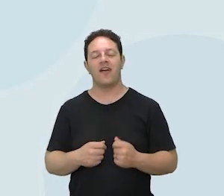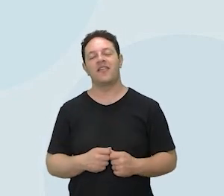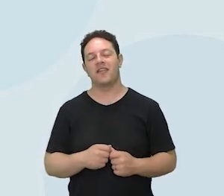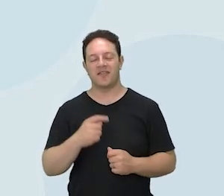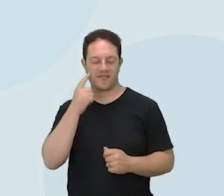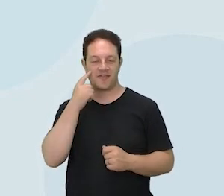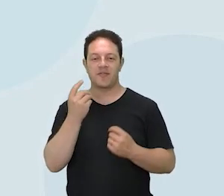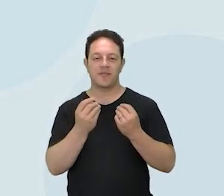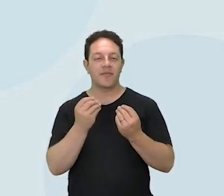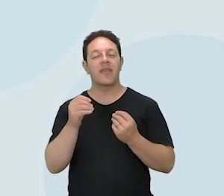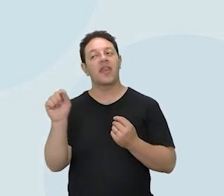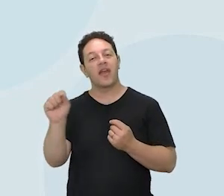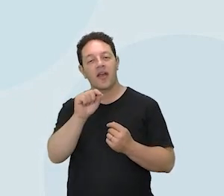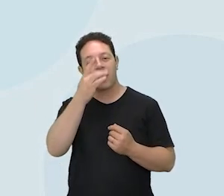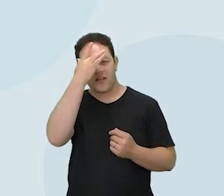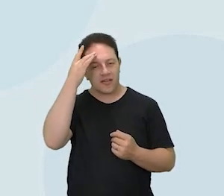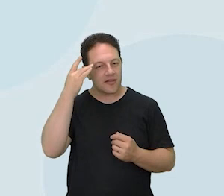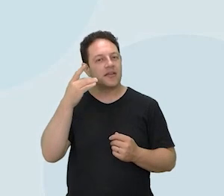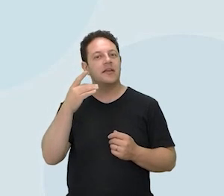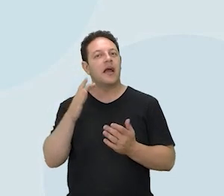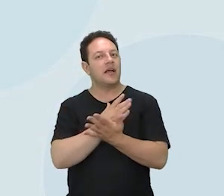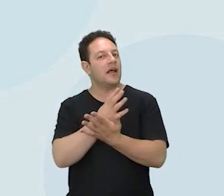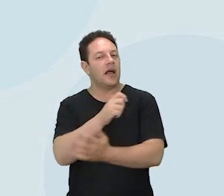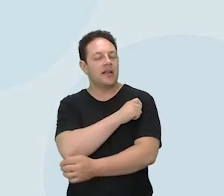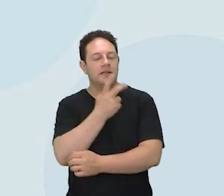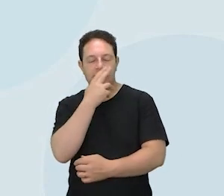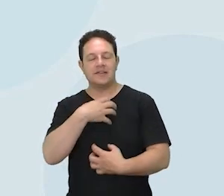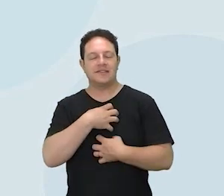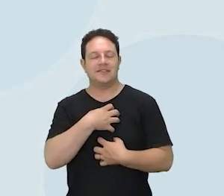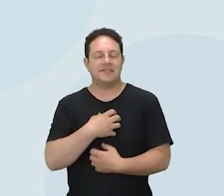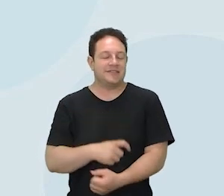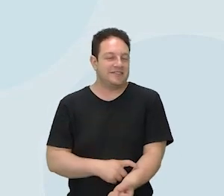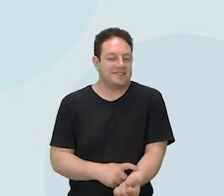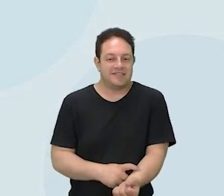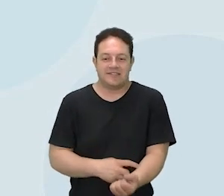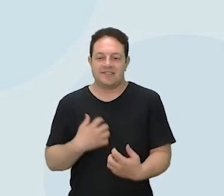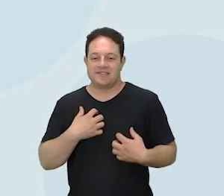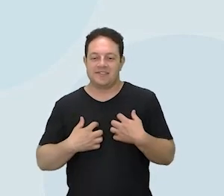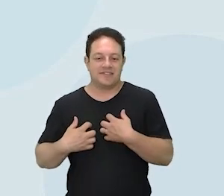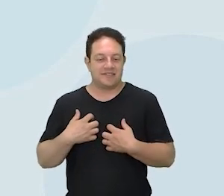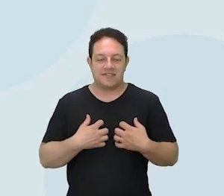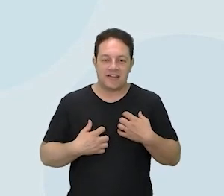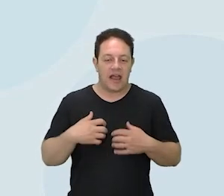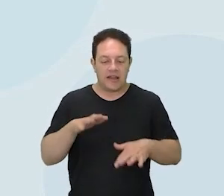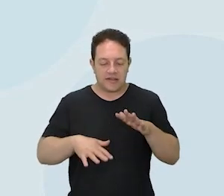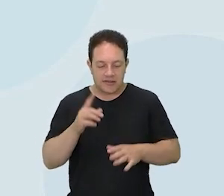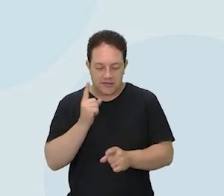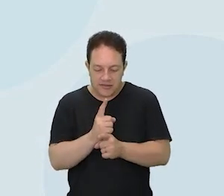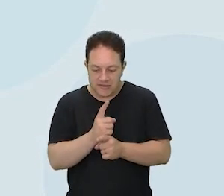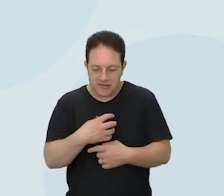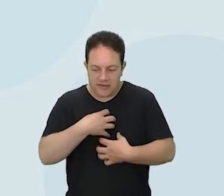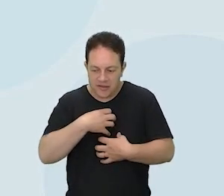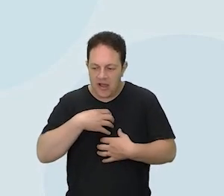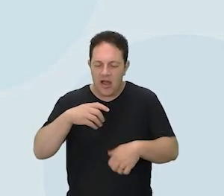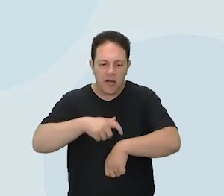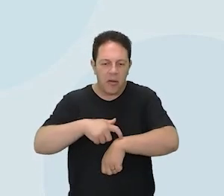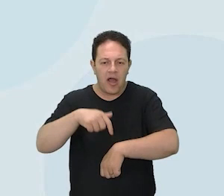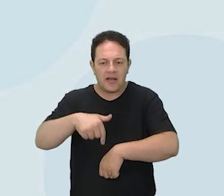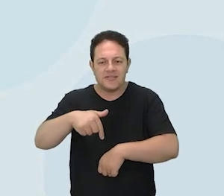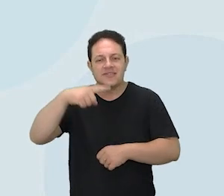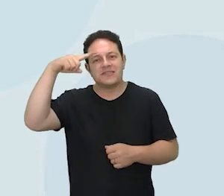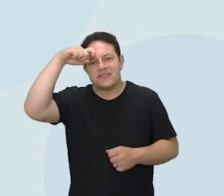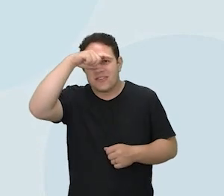itinerário, que não ficou apreensivo, que se viu em momentos difíceis, que não sabia